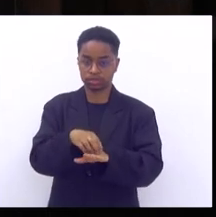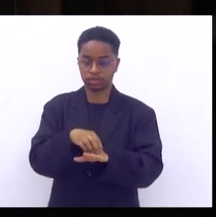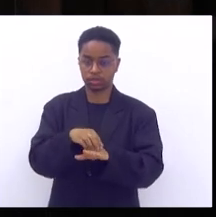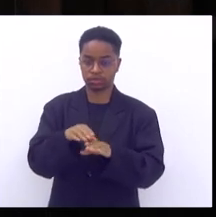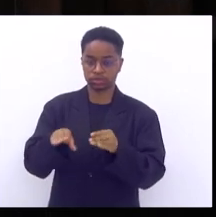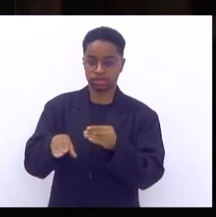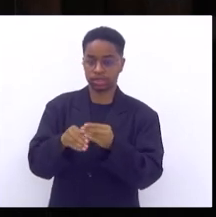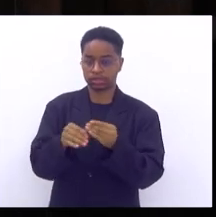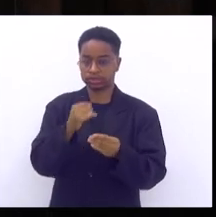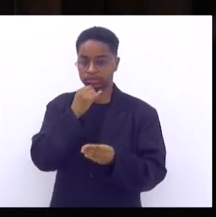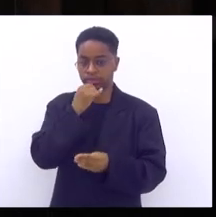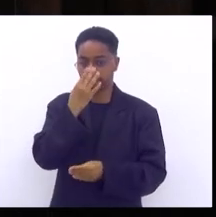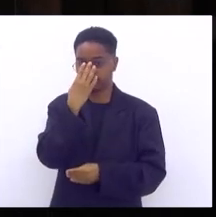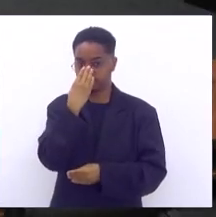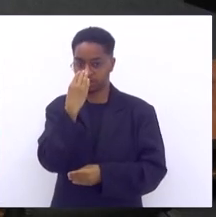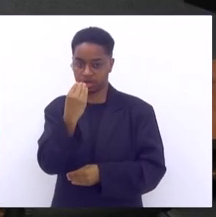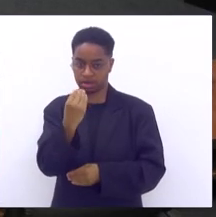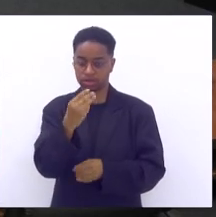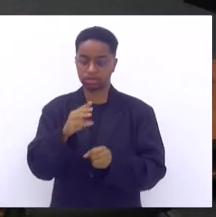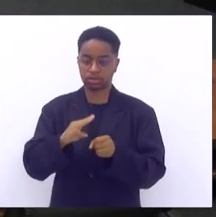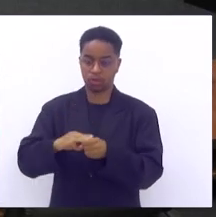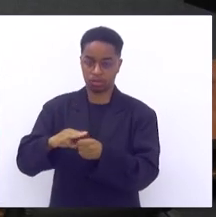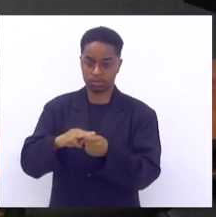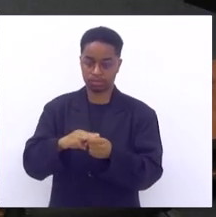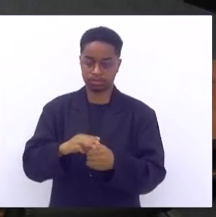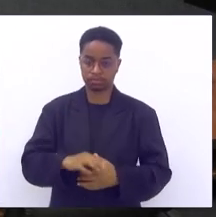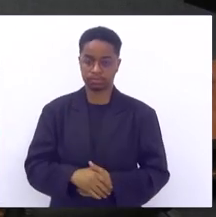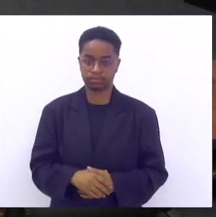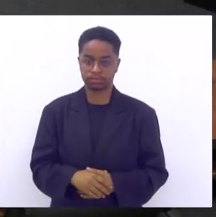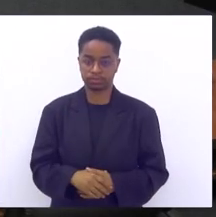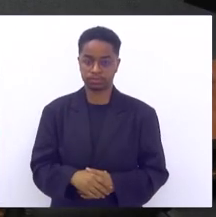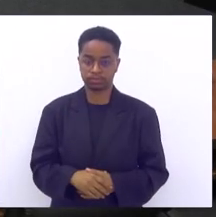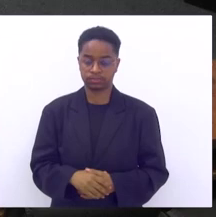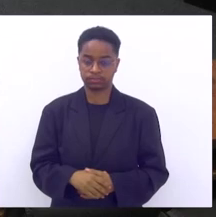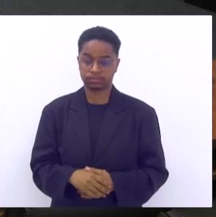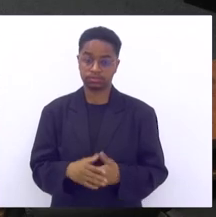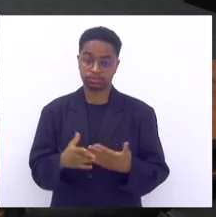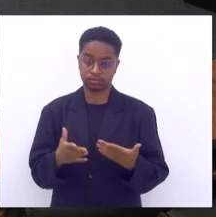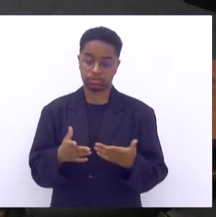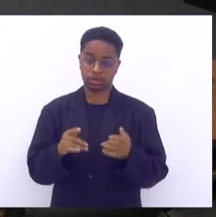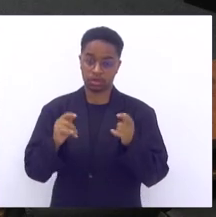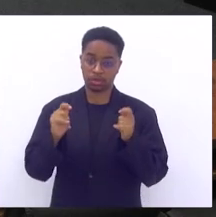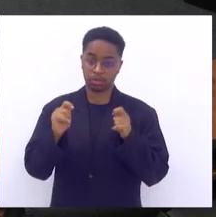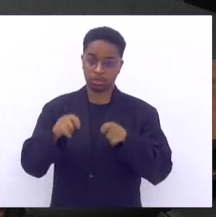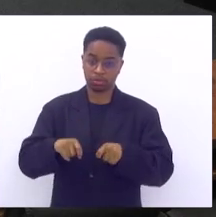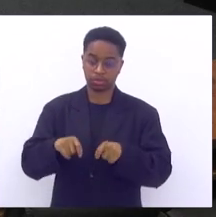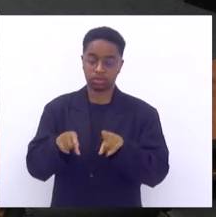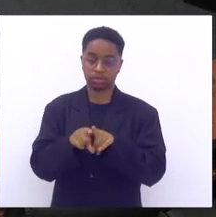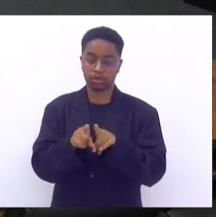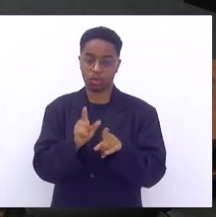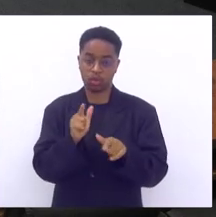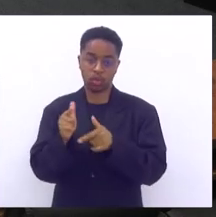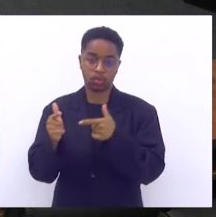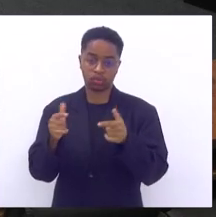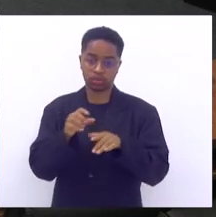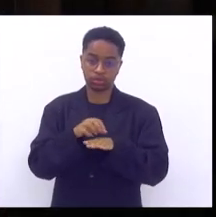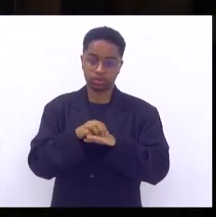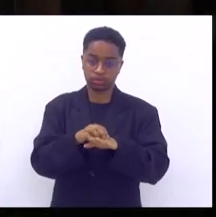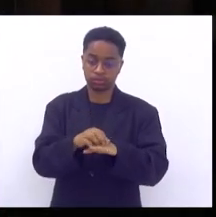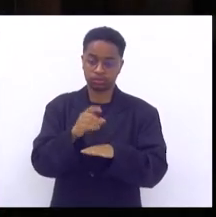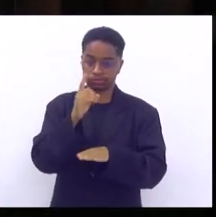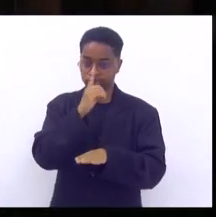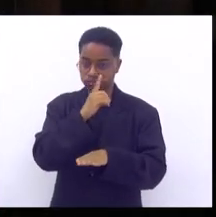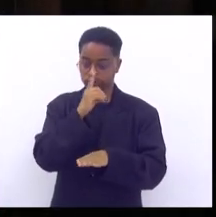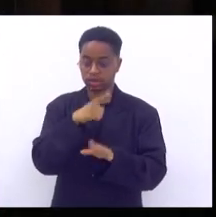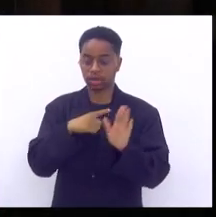complementares, né, combis e vans, e a possibilidade dos transportes irregulares, se